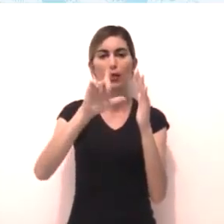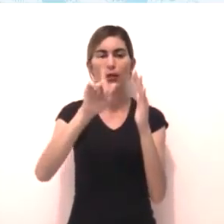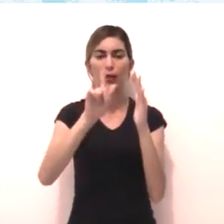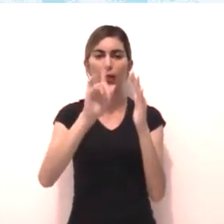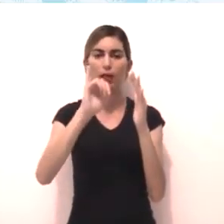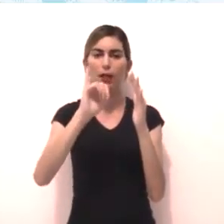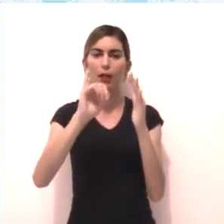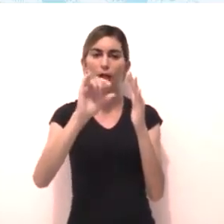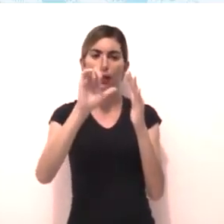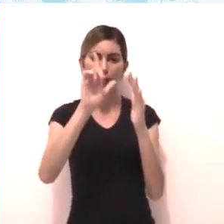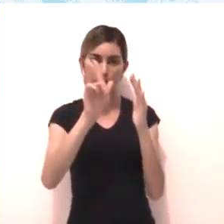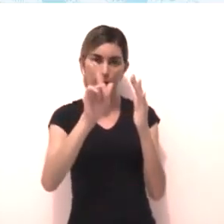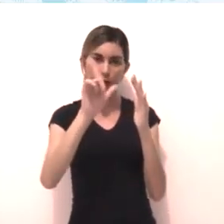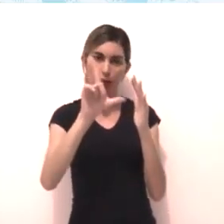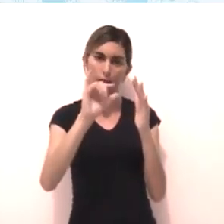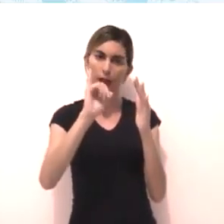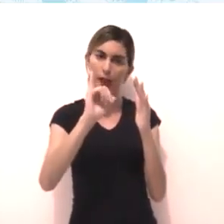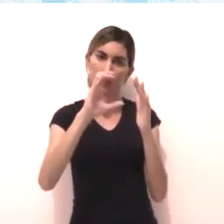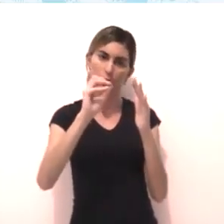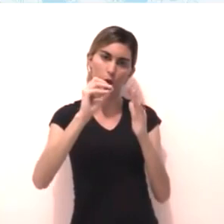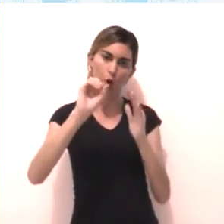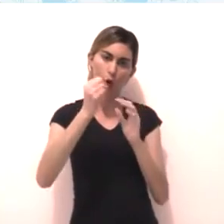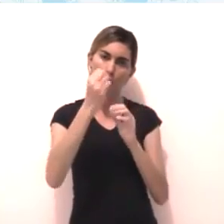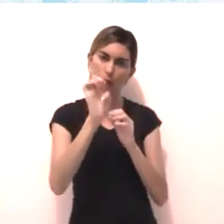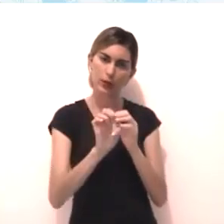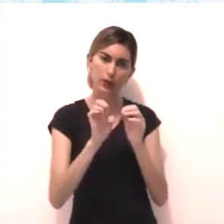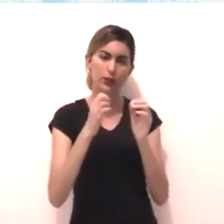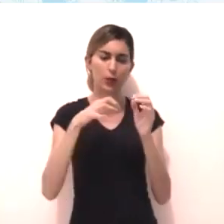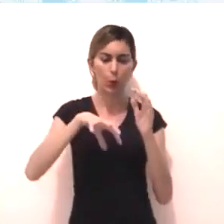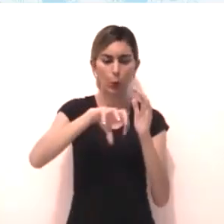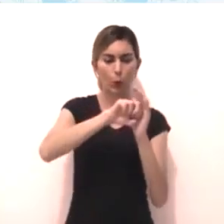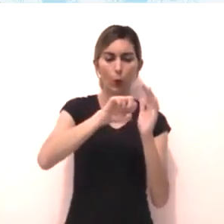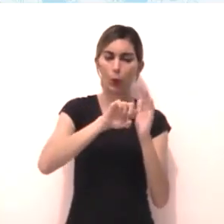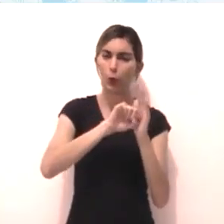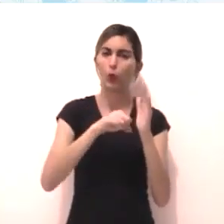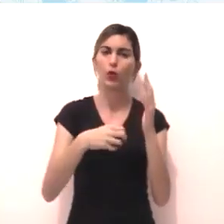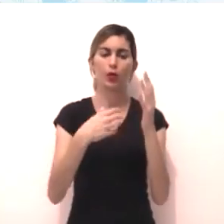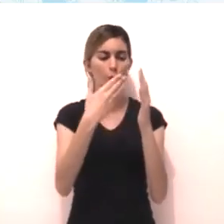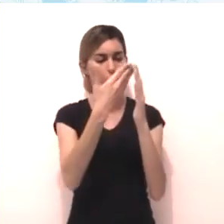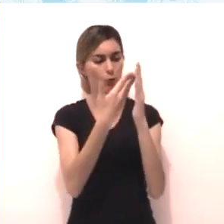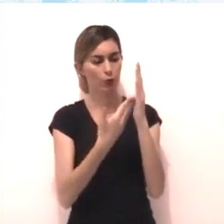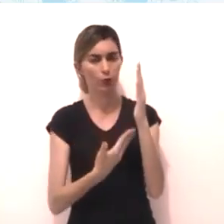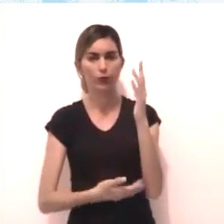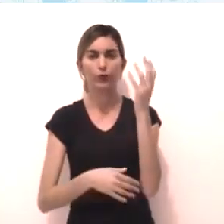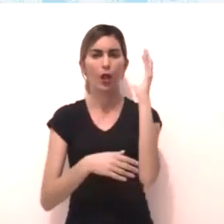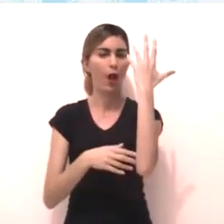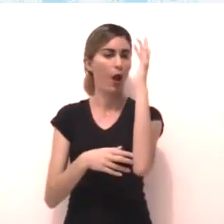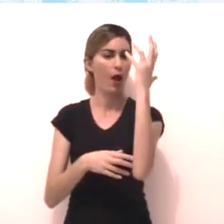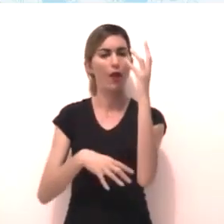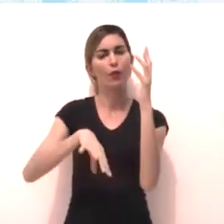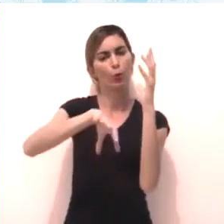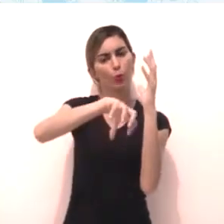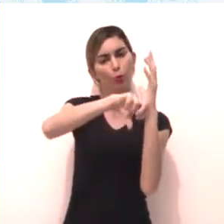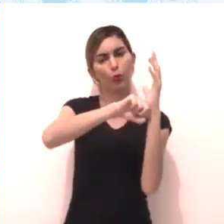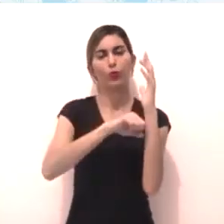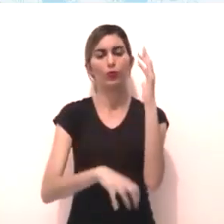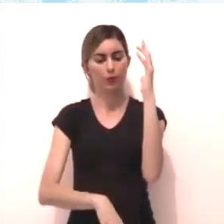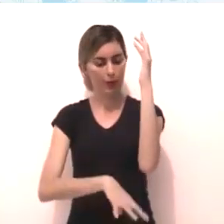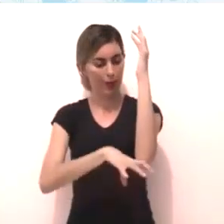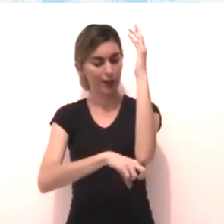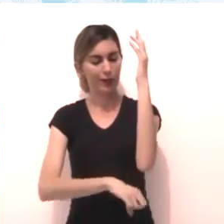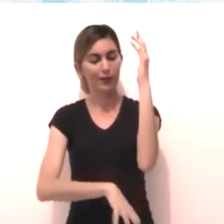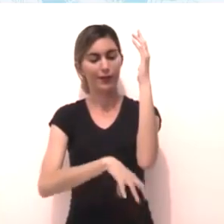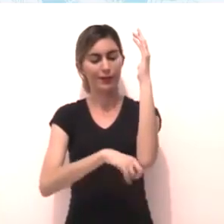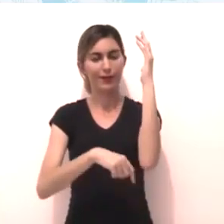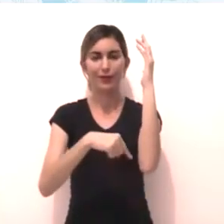glicose, como vocês podem ver na imagem aí. A glicose é um resultado do processo de fotossíntese.